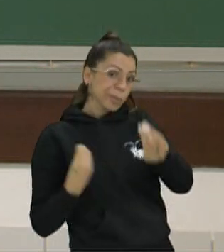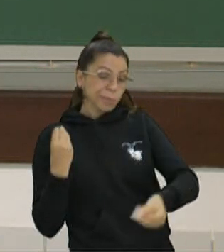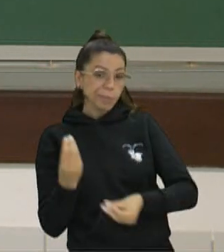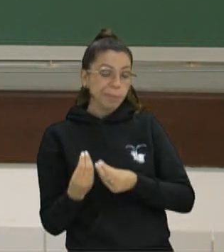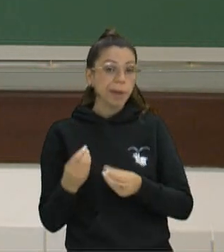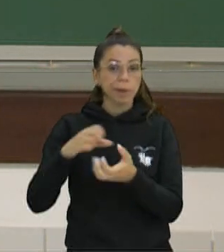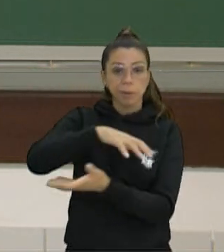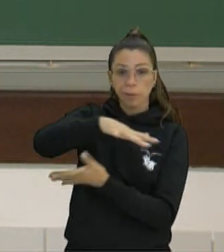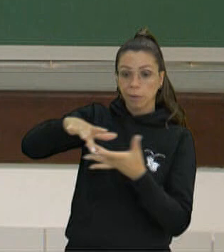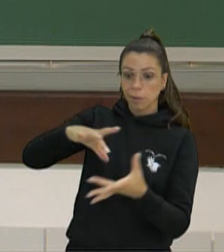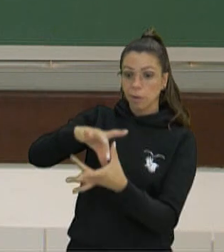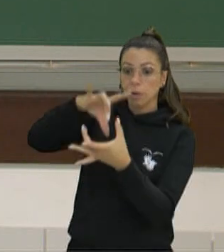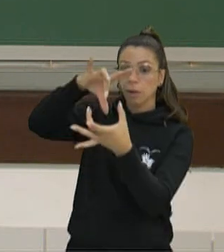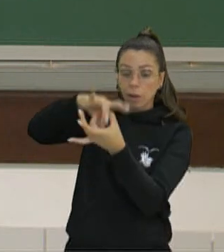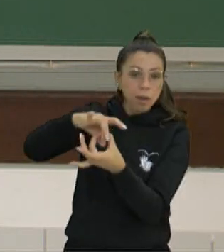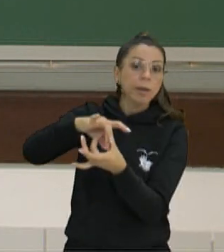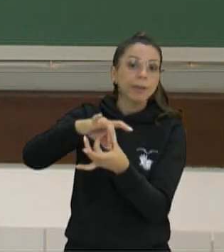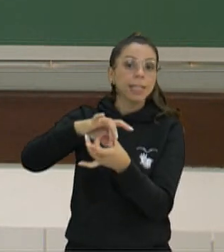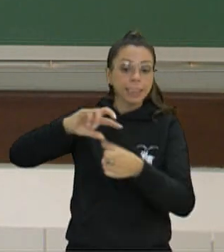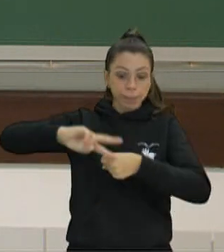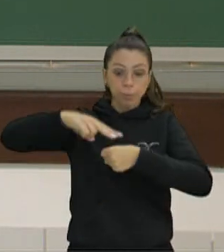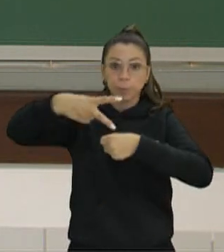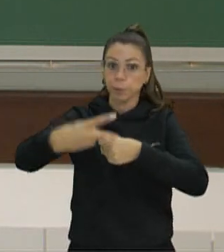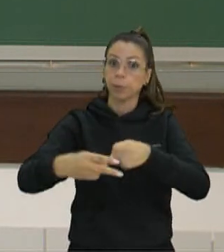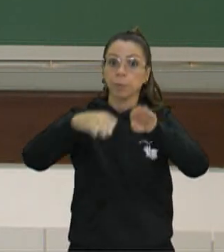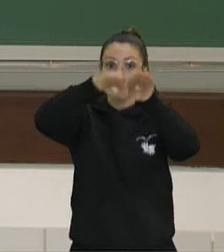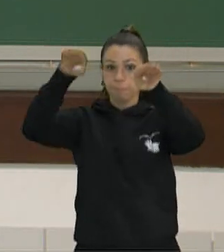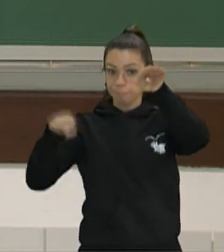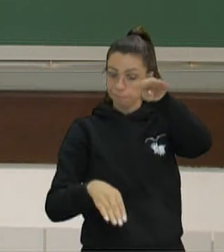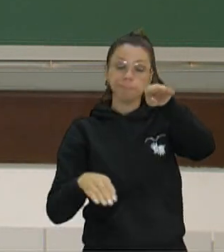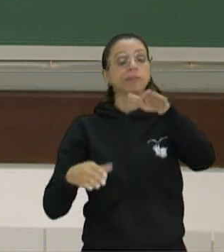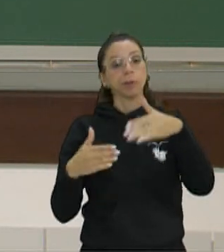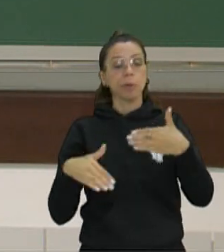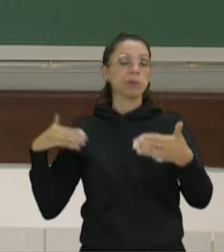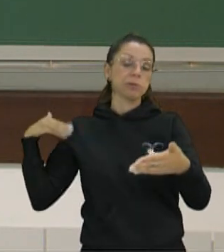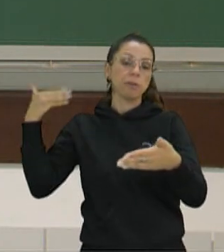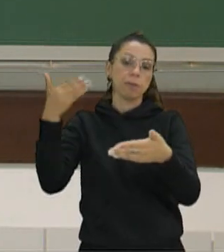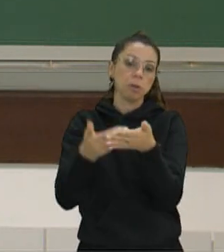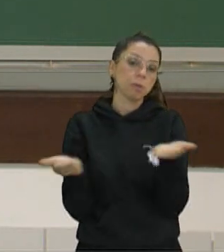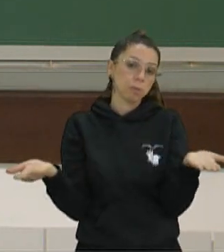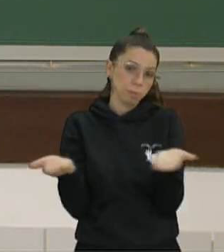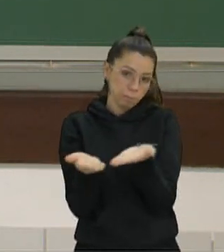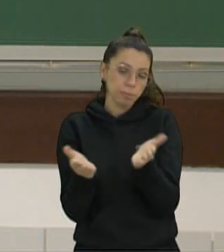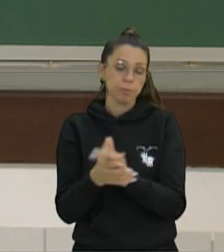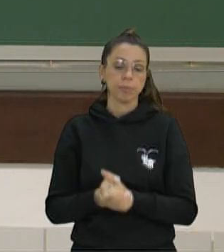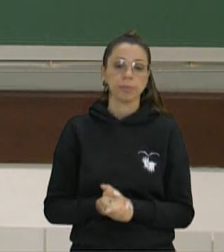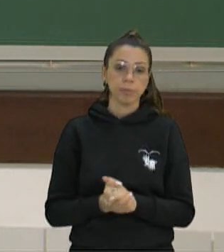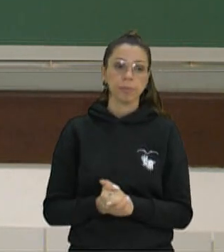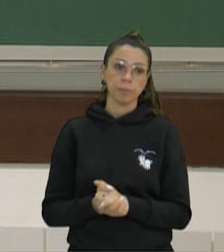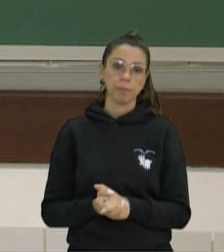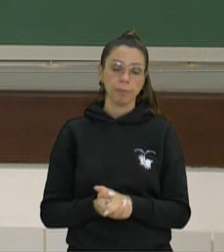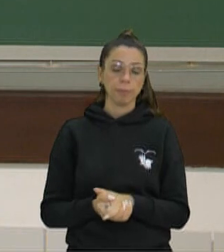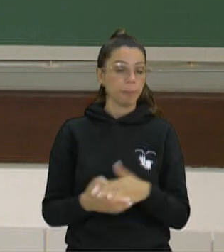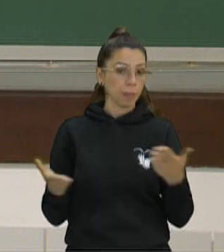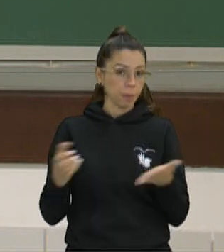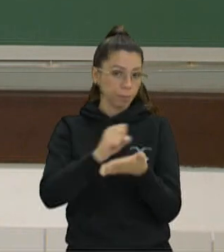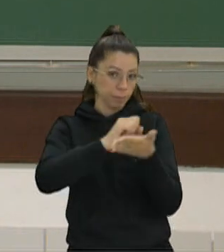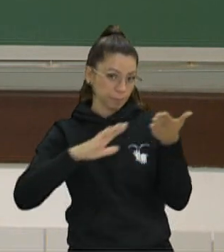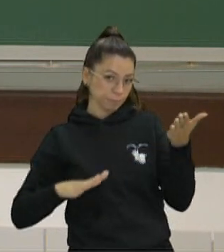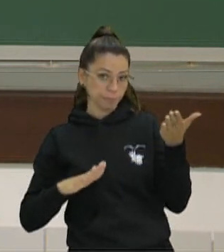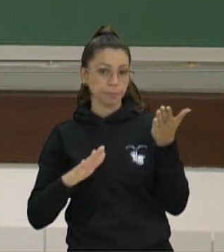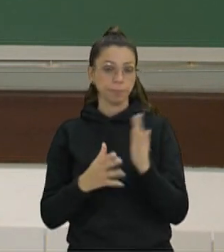em desigualdades sociais, que era o tema que a gente já vinha estudando durante esse trimestre, né? Então, já vamos de